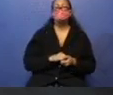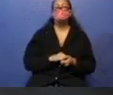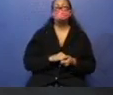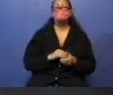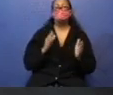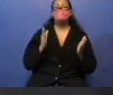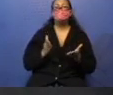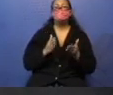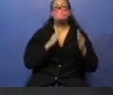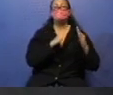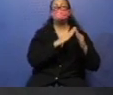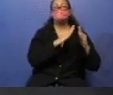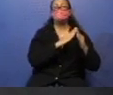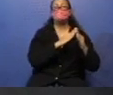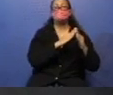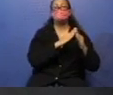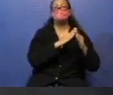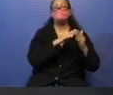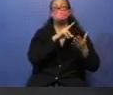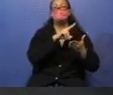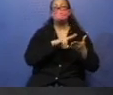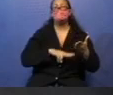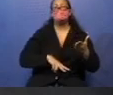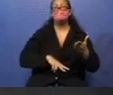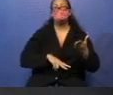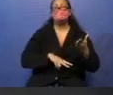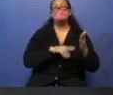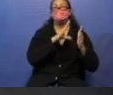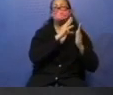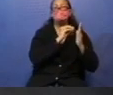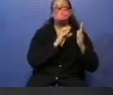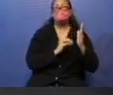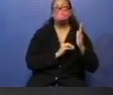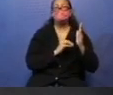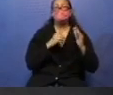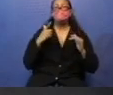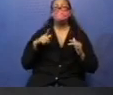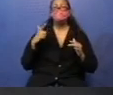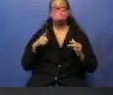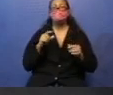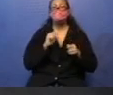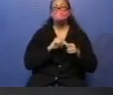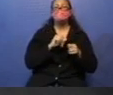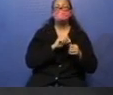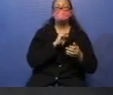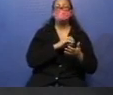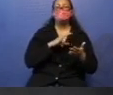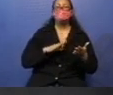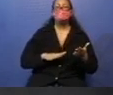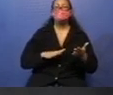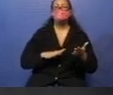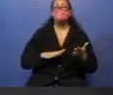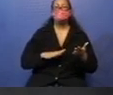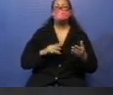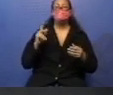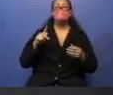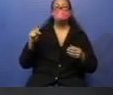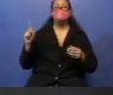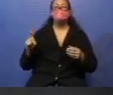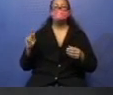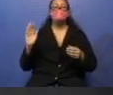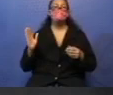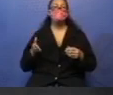Agora em casa, leia o conteúdo de novo, façam as atividades. A professora